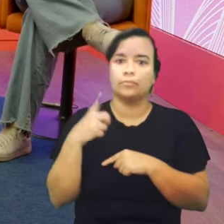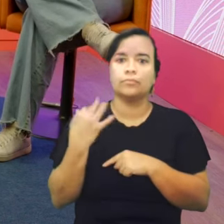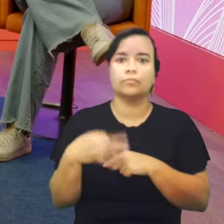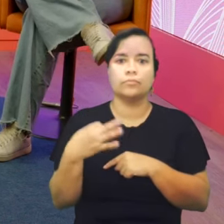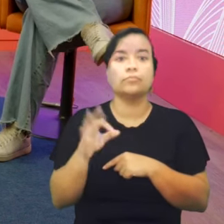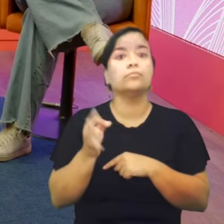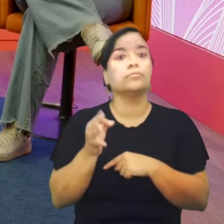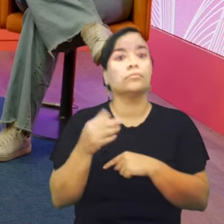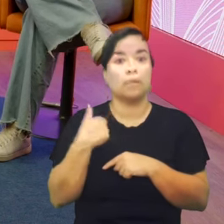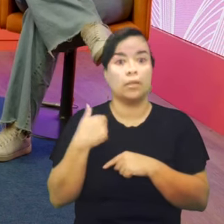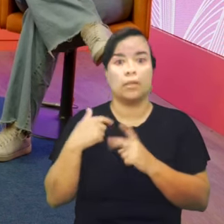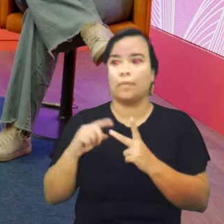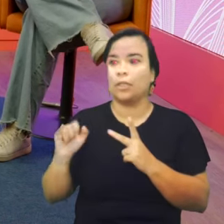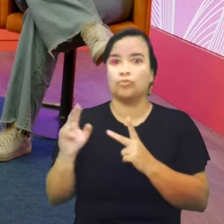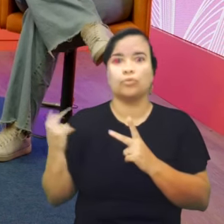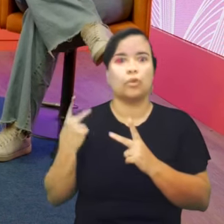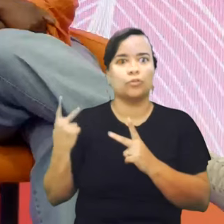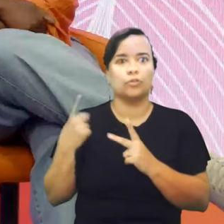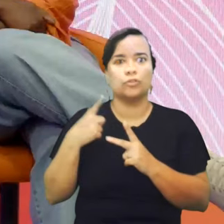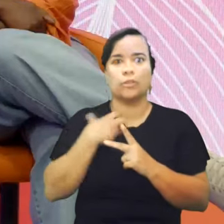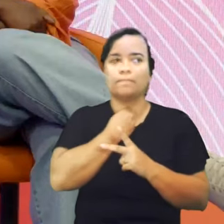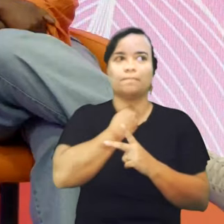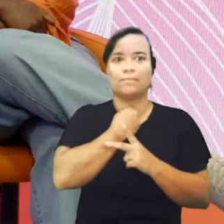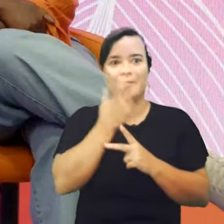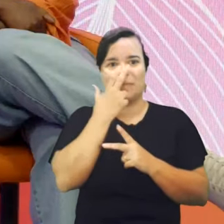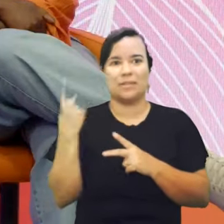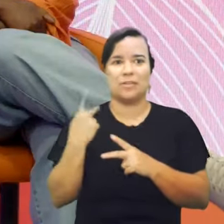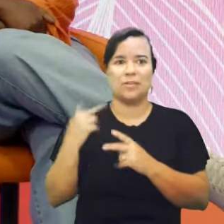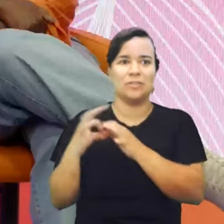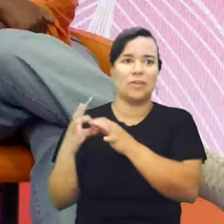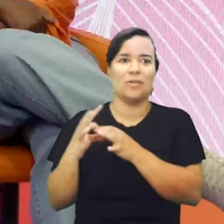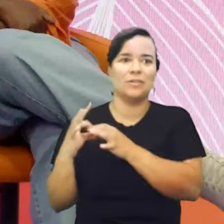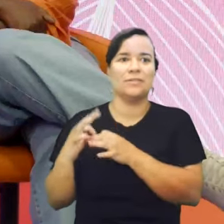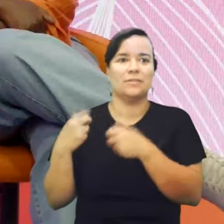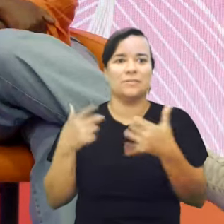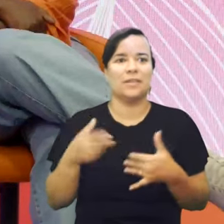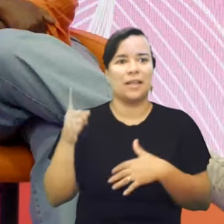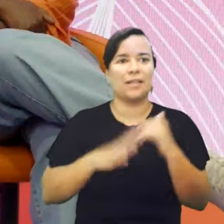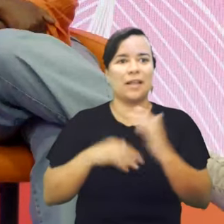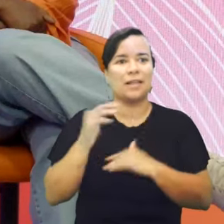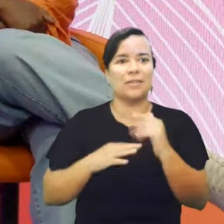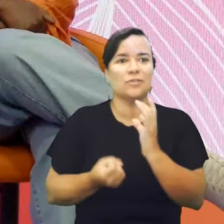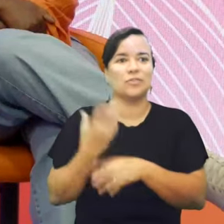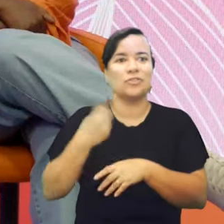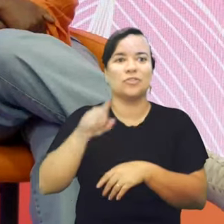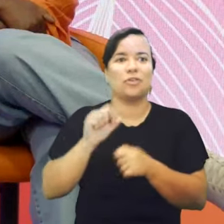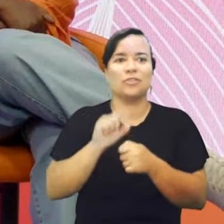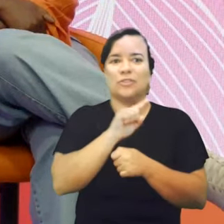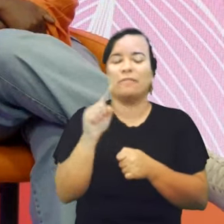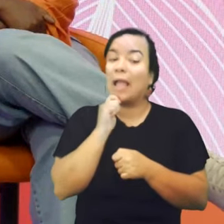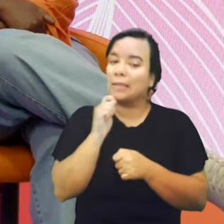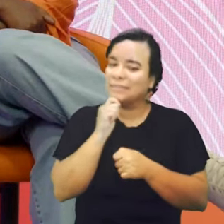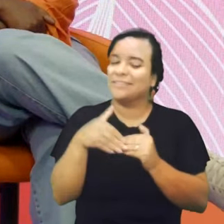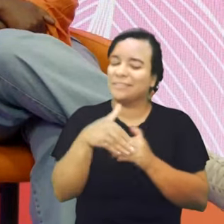é uma coisa que eu e a Ju, a gente tem engasgada aqui, eu e ela, que nós somos sócias, que como que a gente não fez? A Talento surgiu ali e a gente não fez ainda.